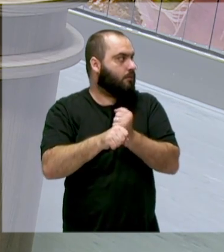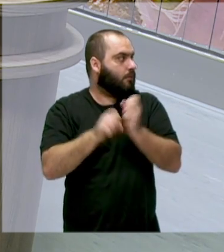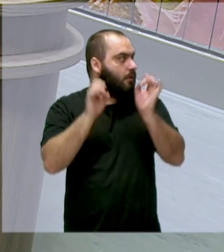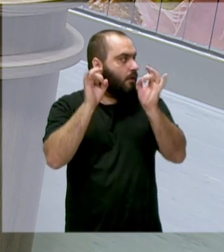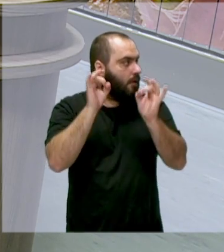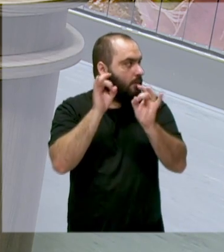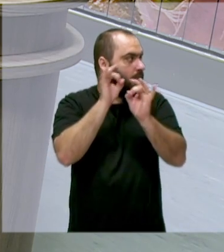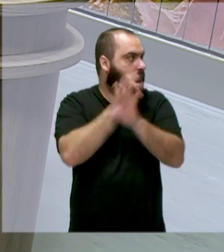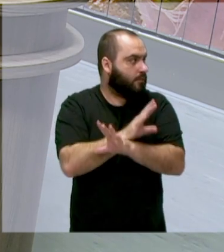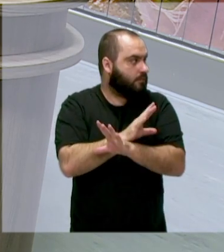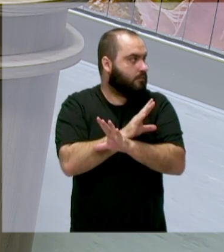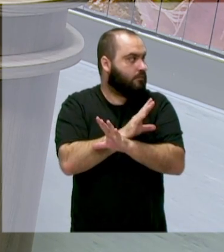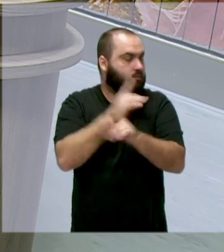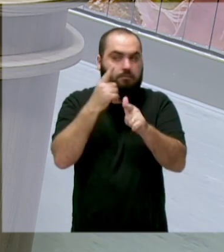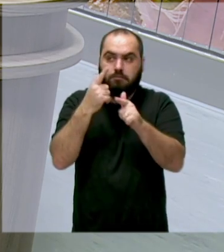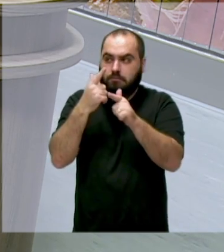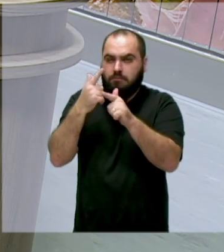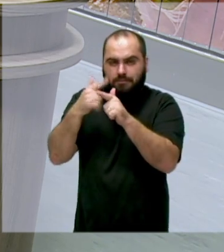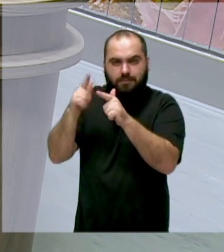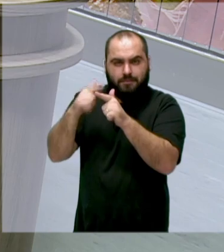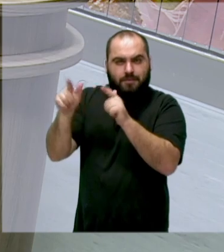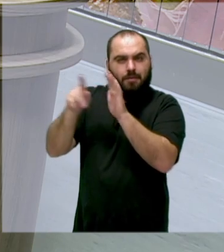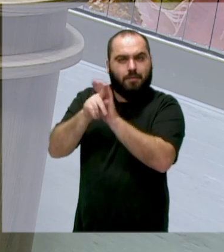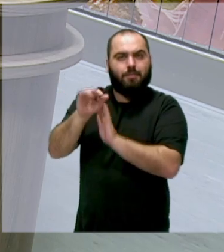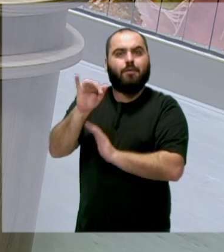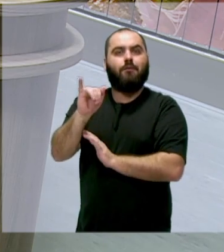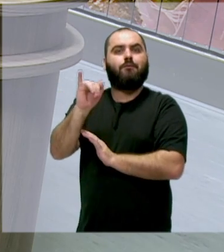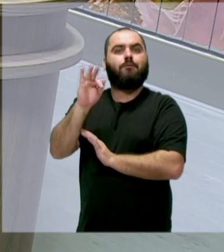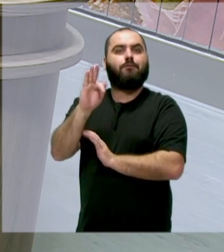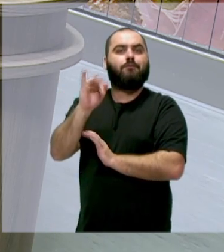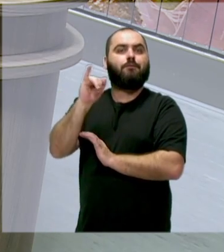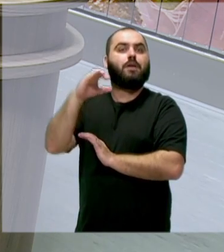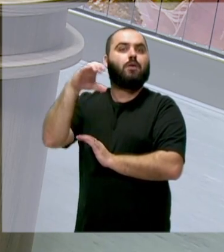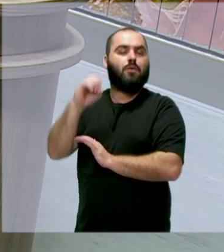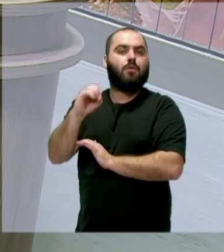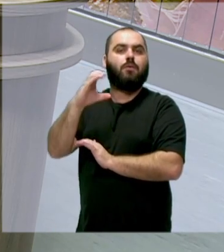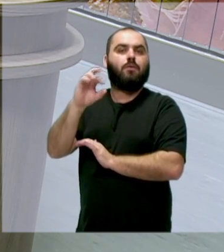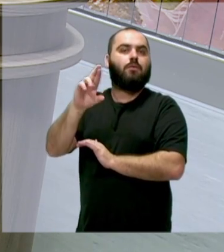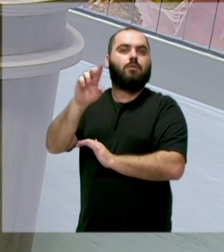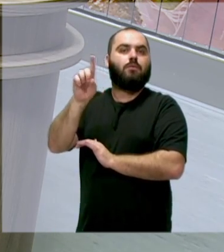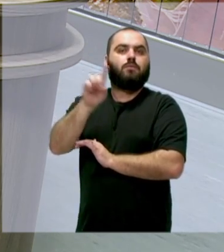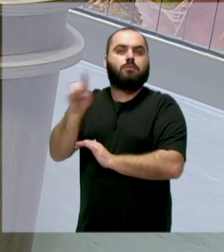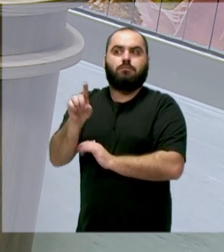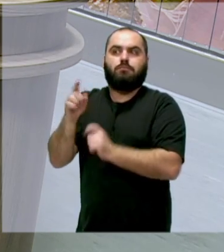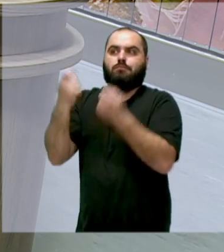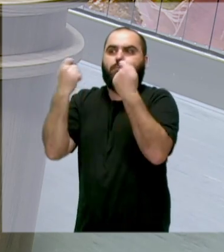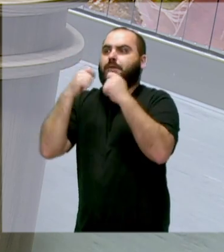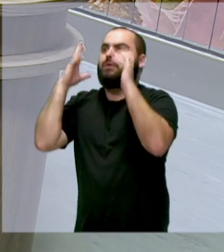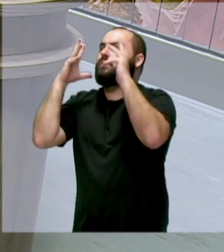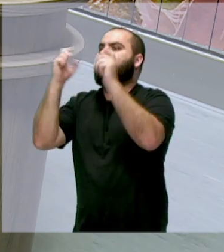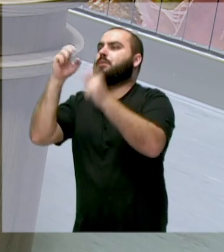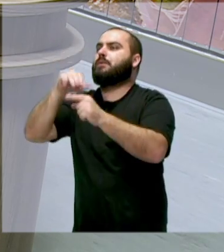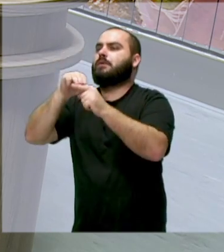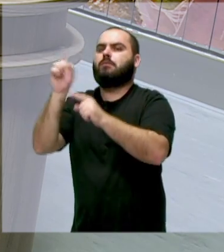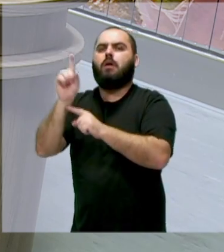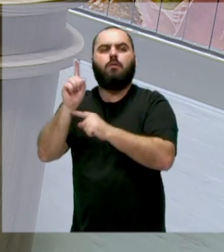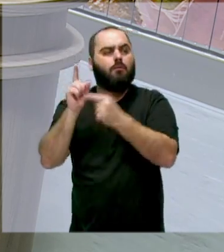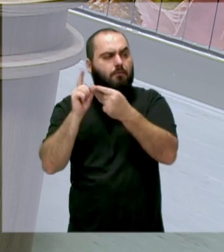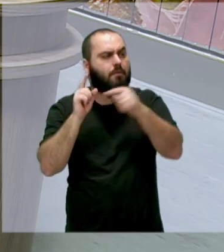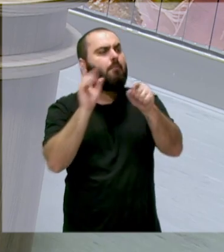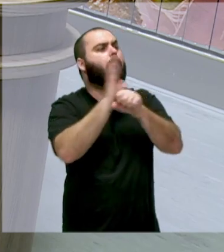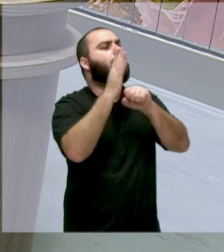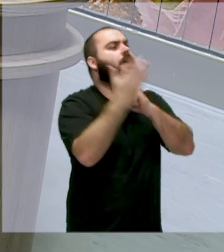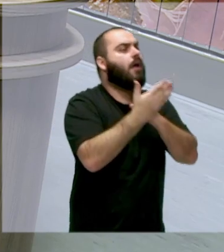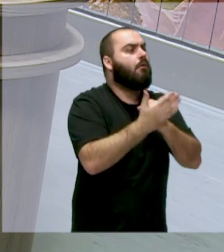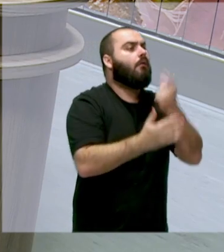vamos procurar de novo a Fiocruz, fazer um piloto. Não precisa ser todo o município, vamos fazer num bairro, ver que se